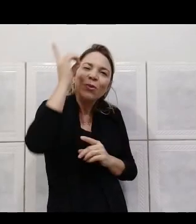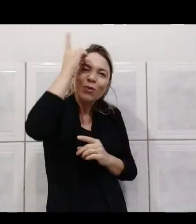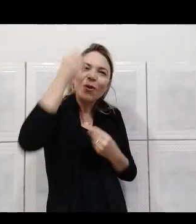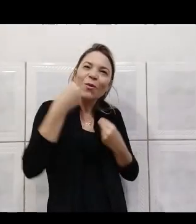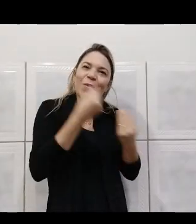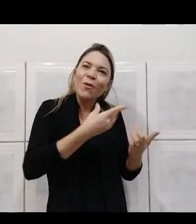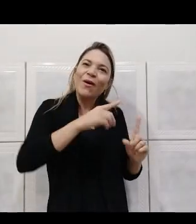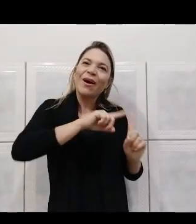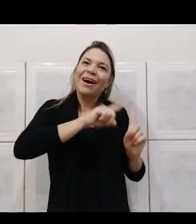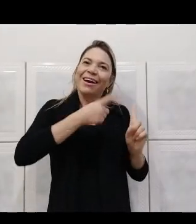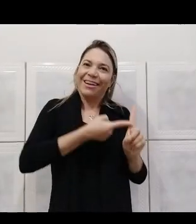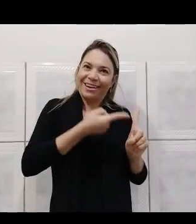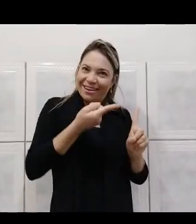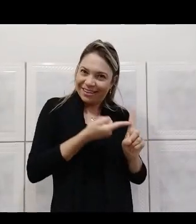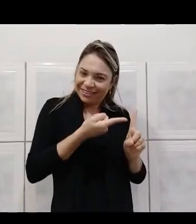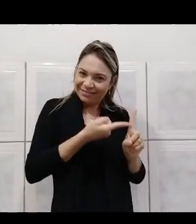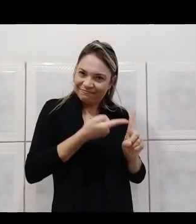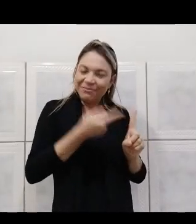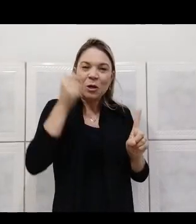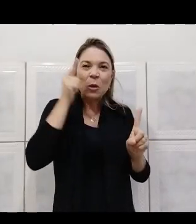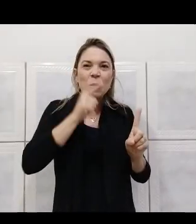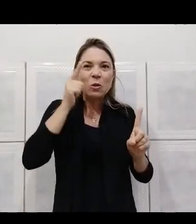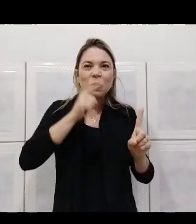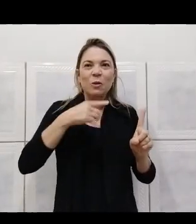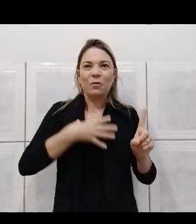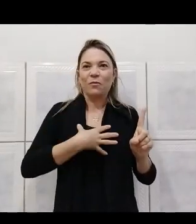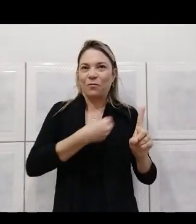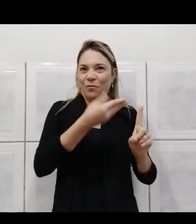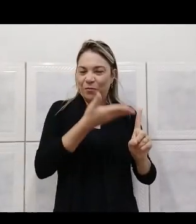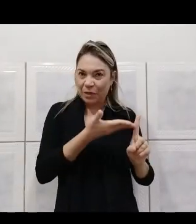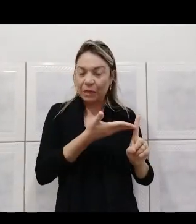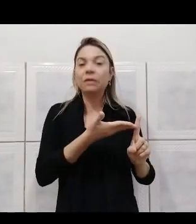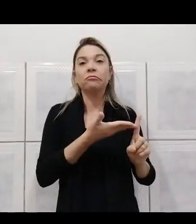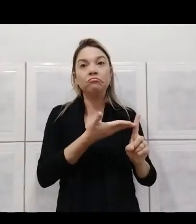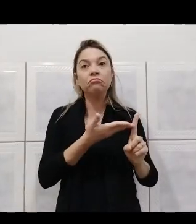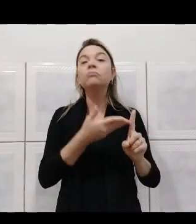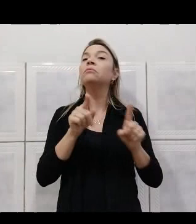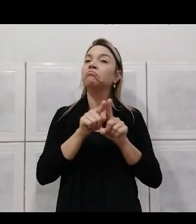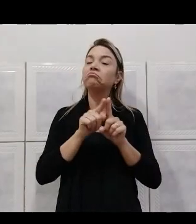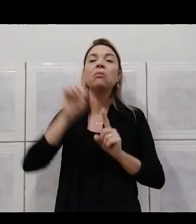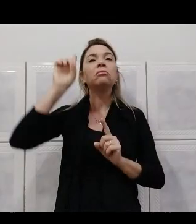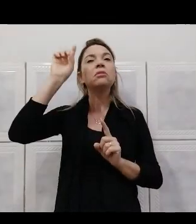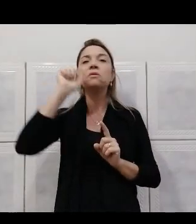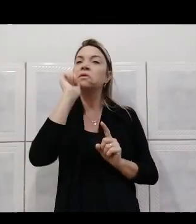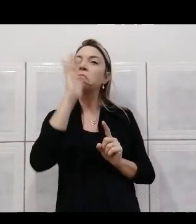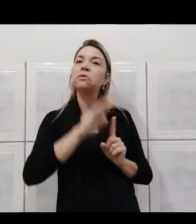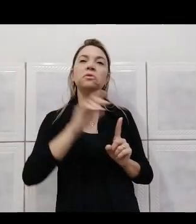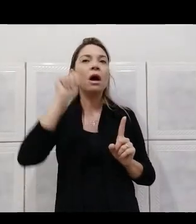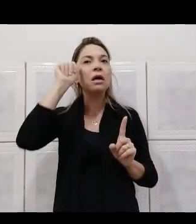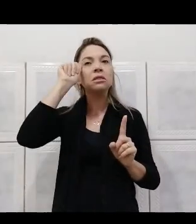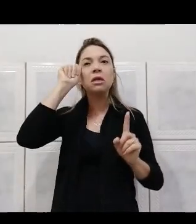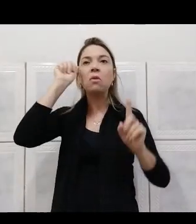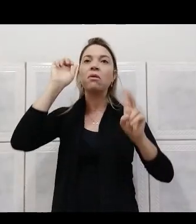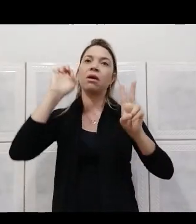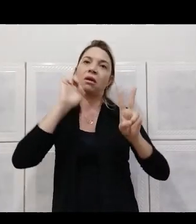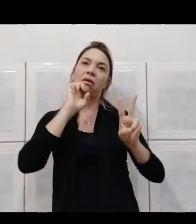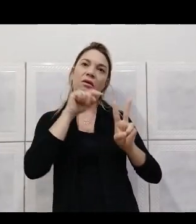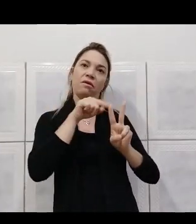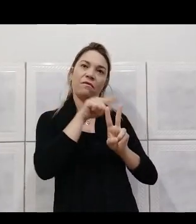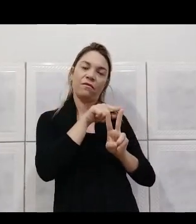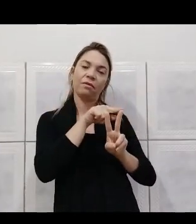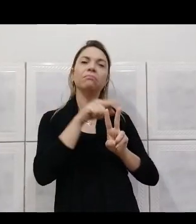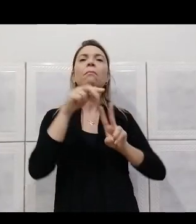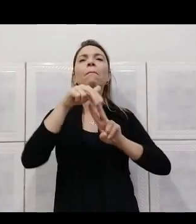como Deus abençoou Adão e Eva, porque Ele é gracioso, porque Ele é bondoso, e não por causa dos méritos desse